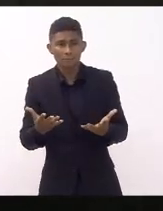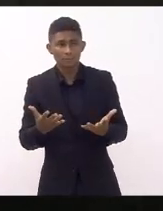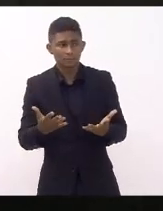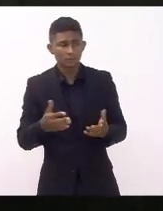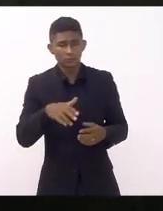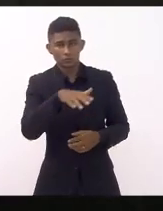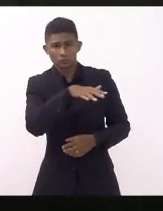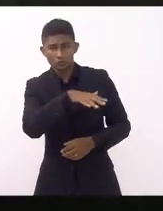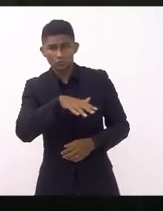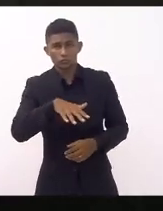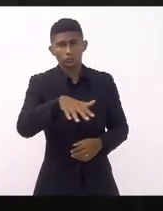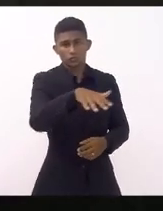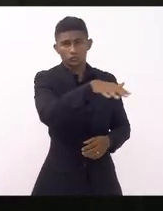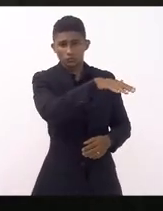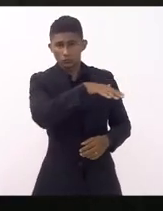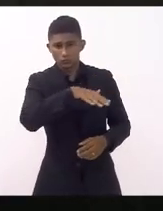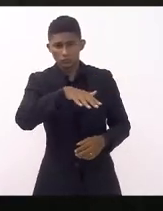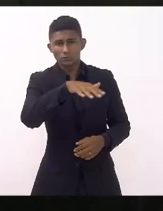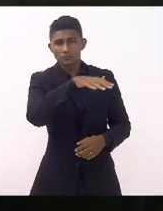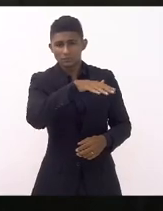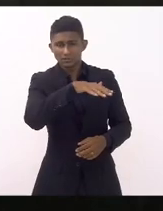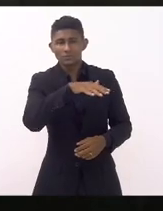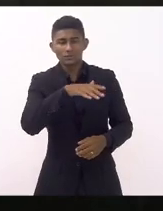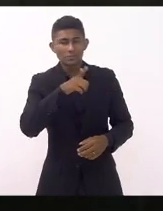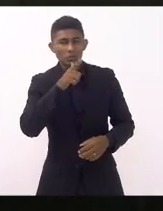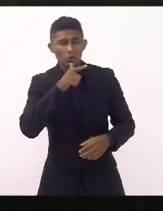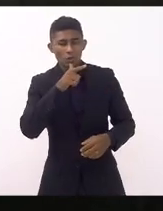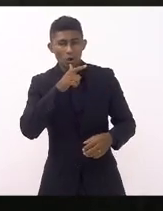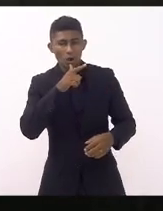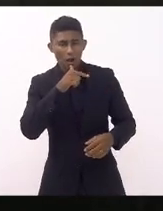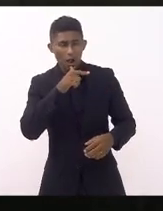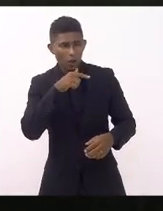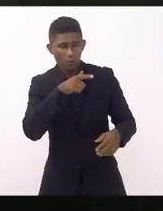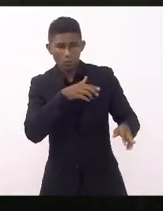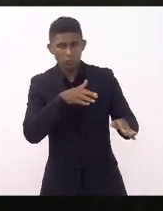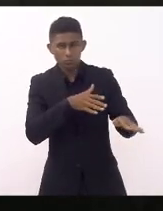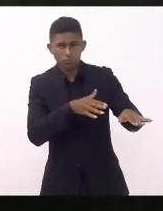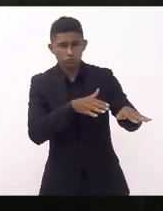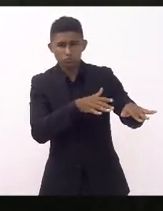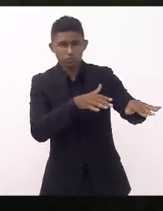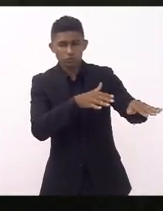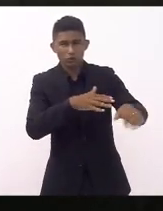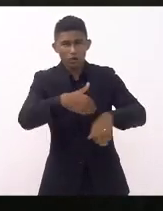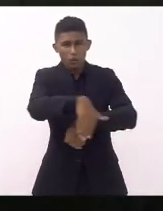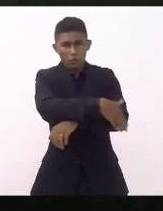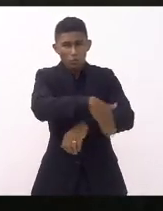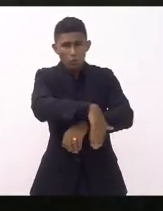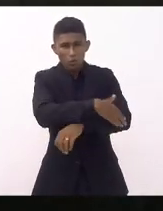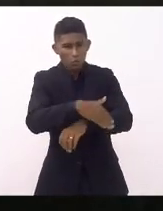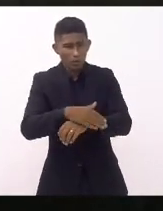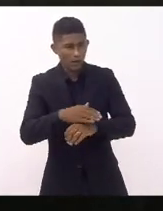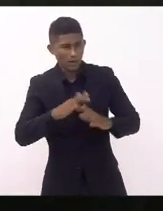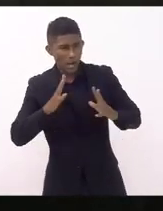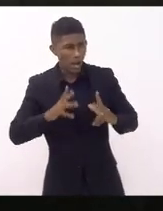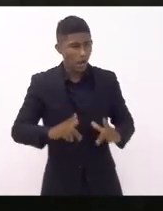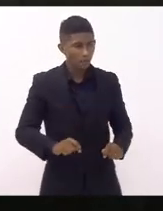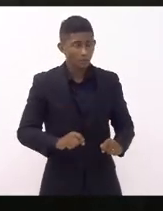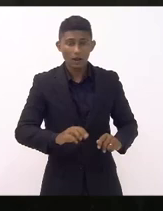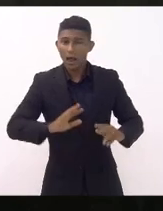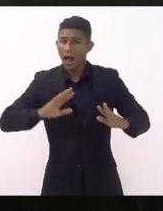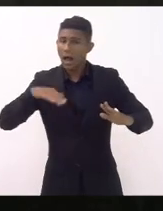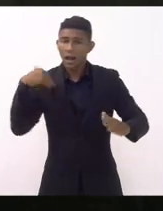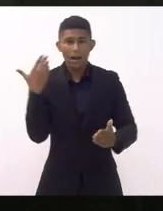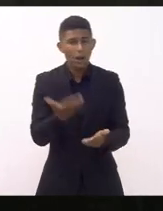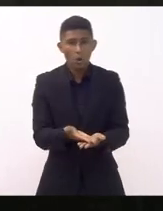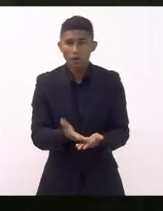pudesse entrar com a desobstrução de vias, e nós estamos esperando a ação da Enel até o presente